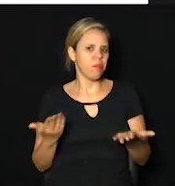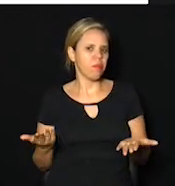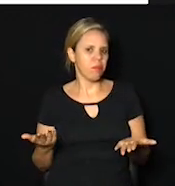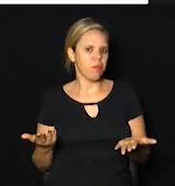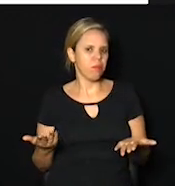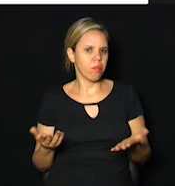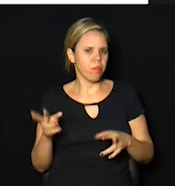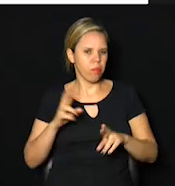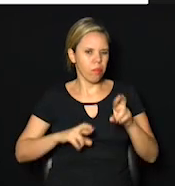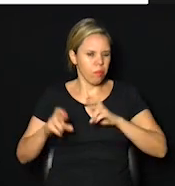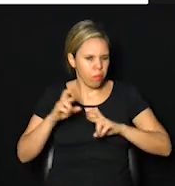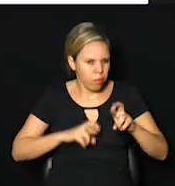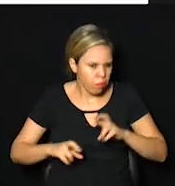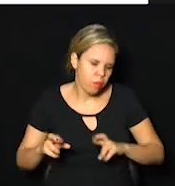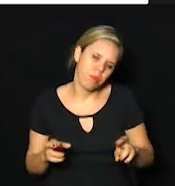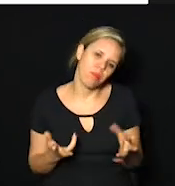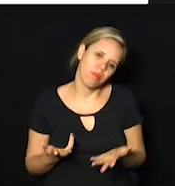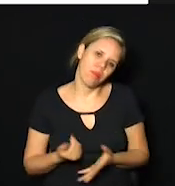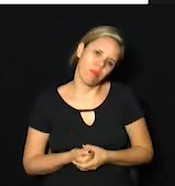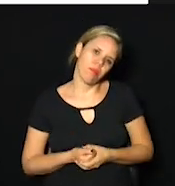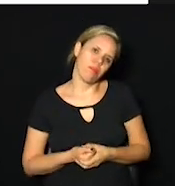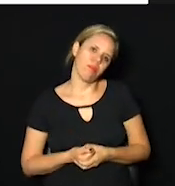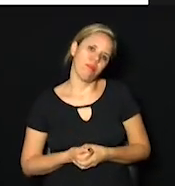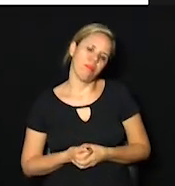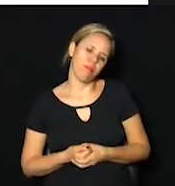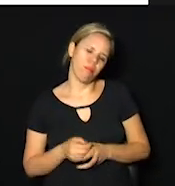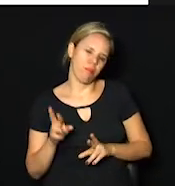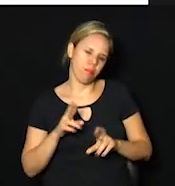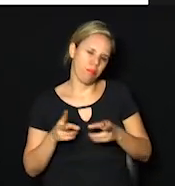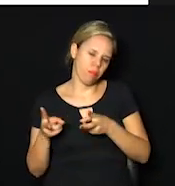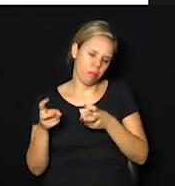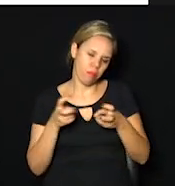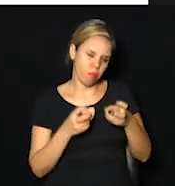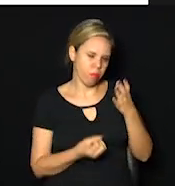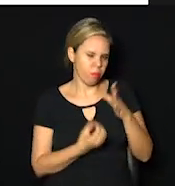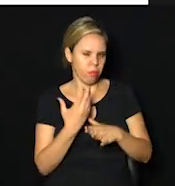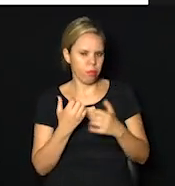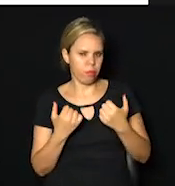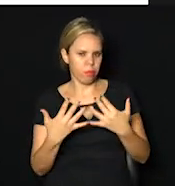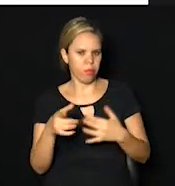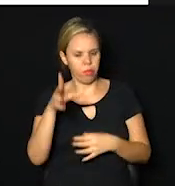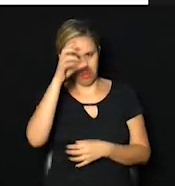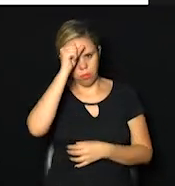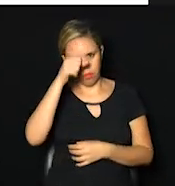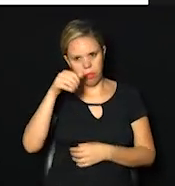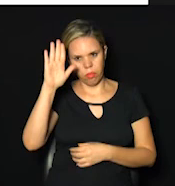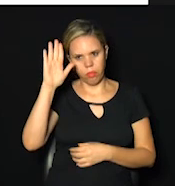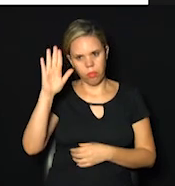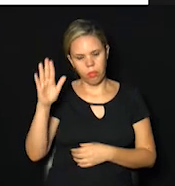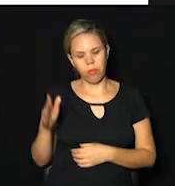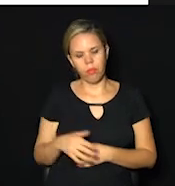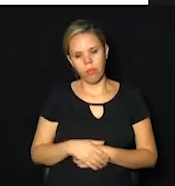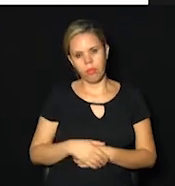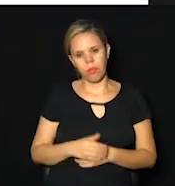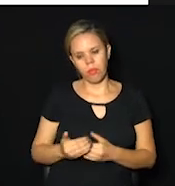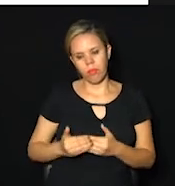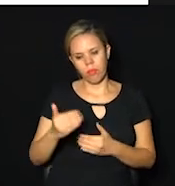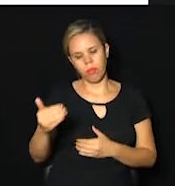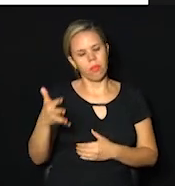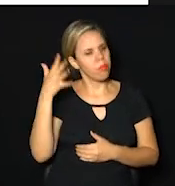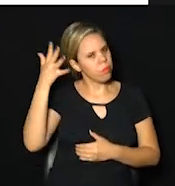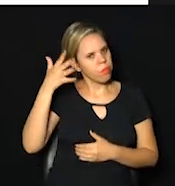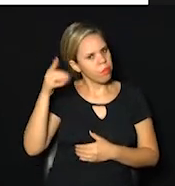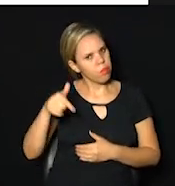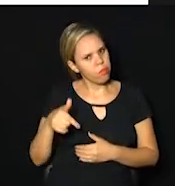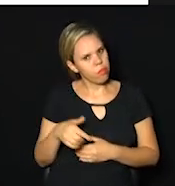de análise, são as ferramentas de observação dos cenários. Vocês vão aprender muito mais, inclusive nas próximas palestras desse